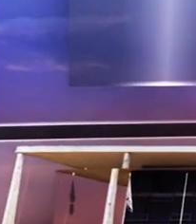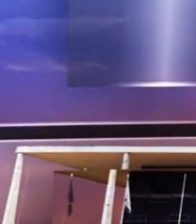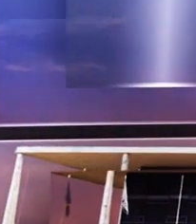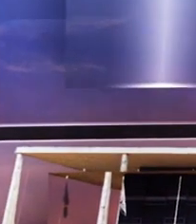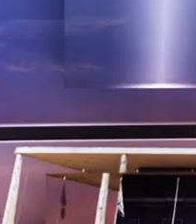trabalho